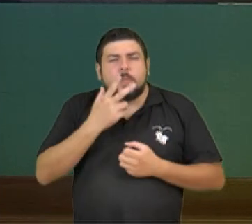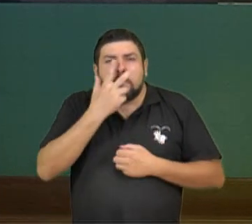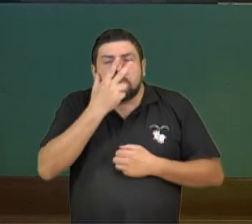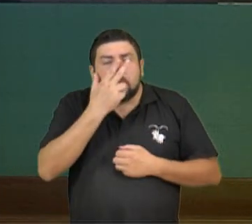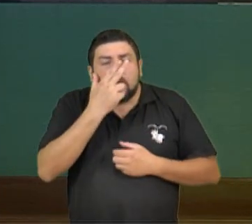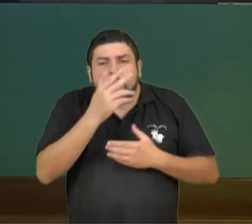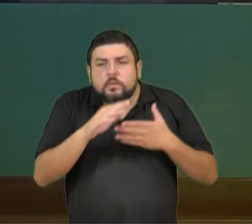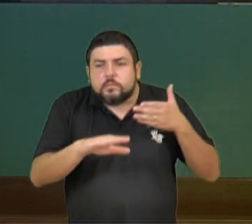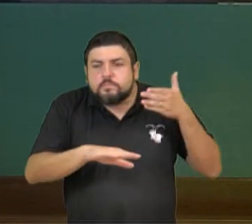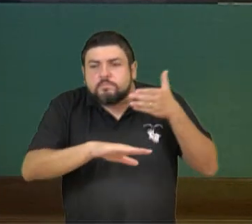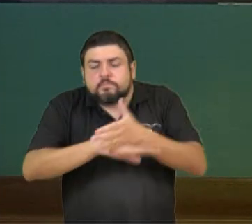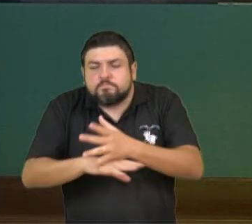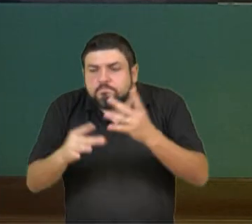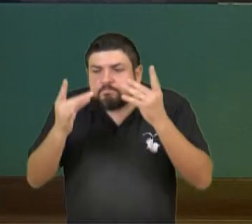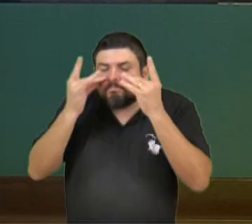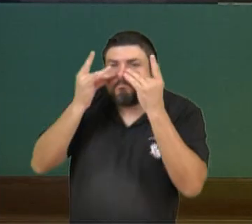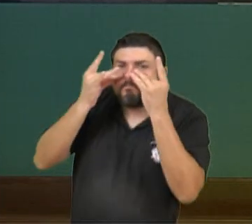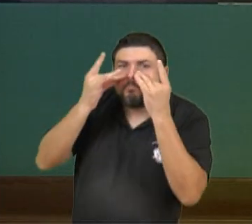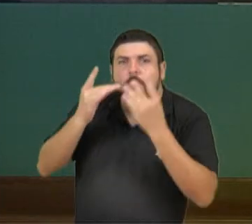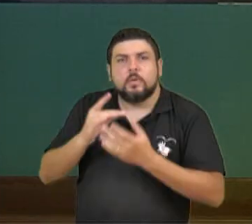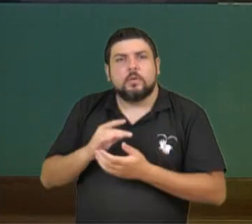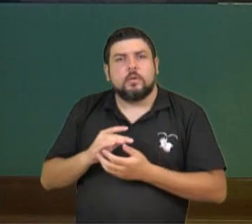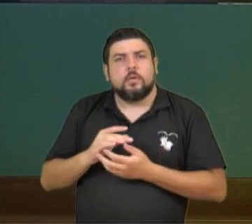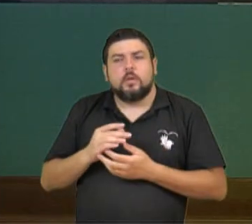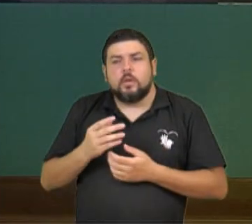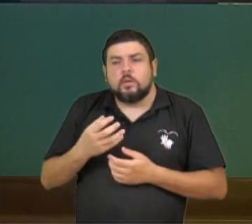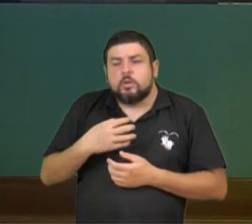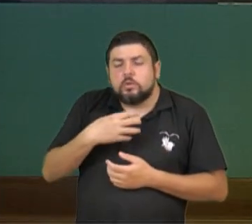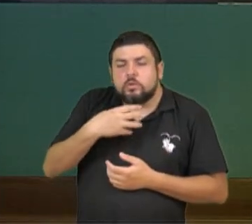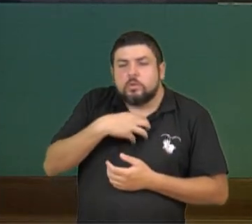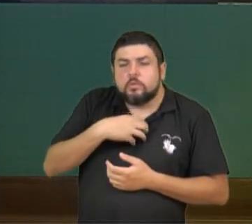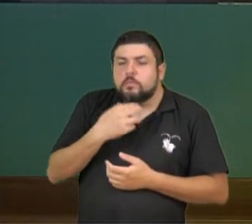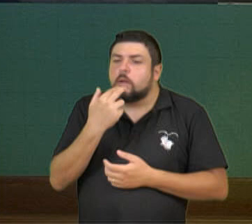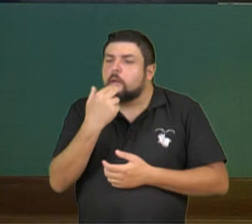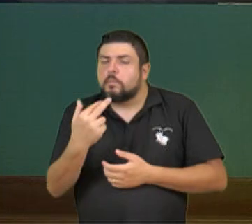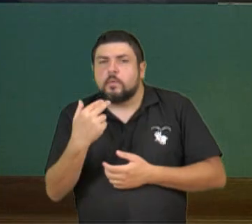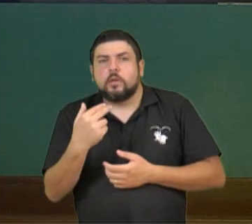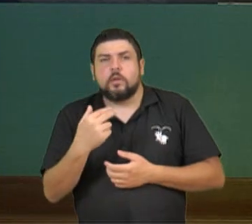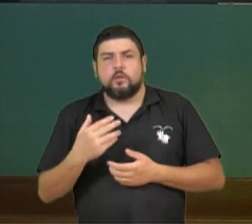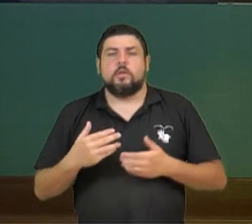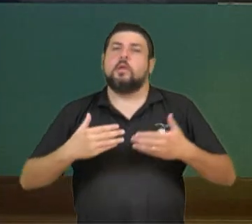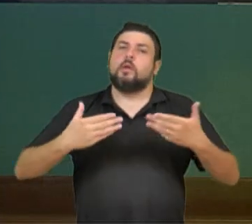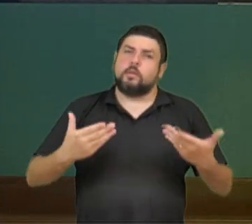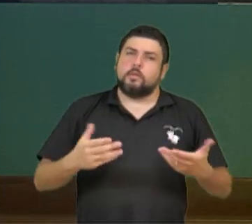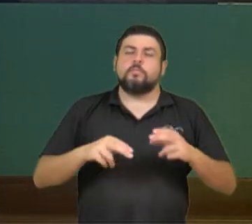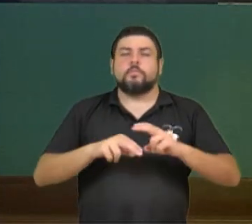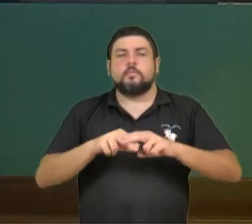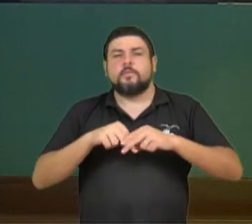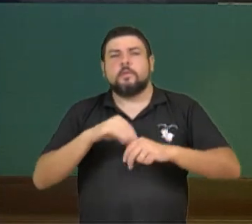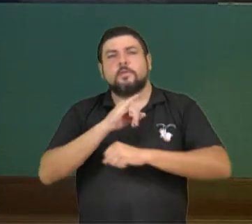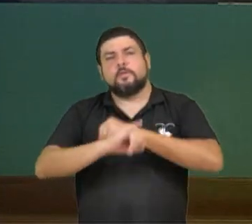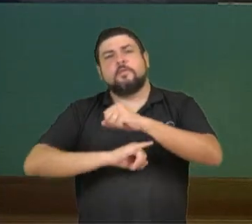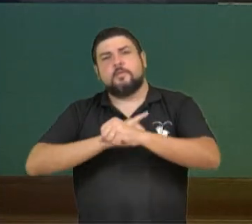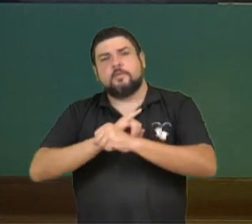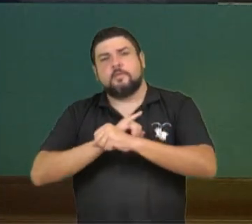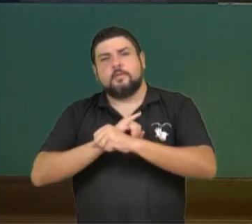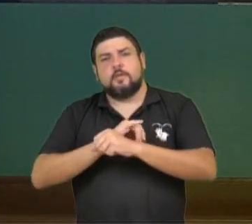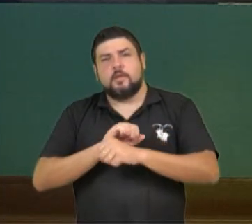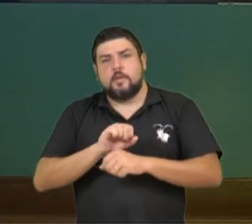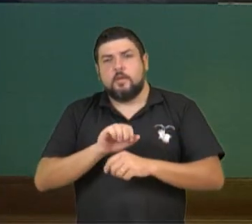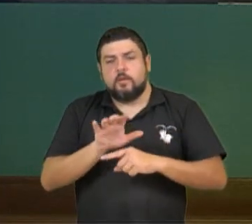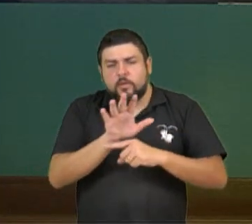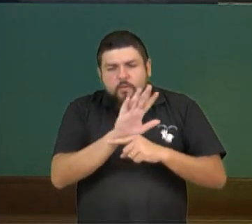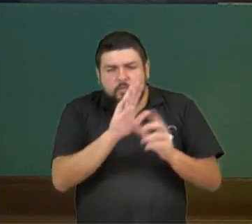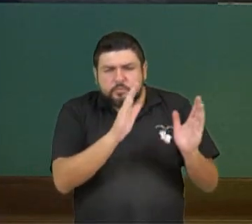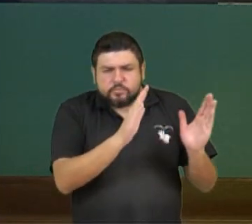o jeito que as pessoas falam, não só o idioma. Isso é uma coisa que nos ajuda muito e nos aproxima enquanto